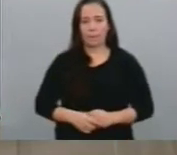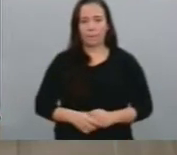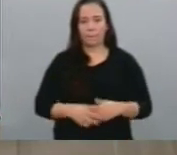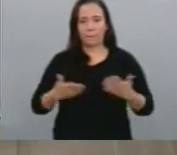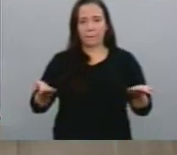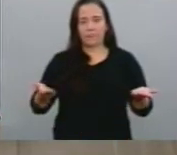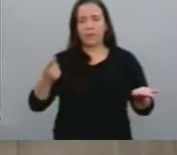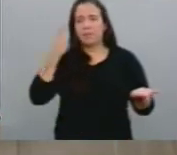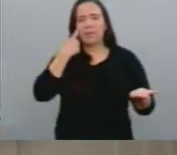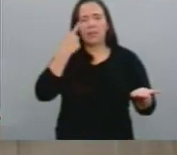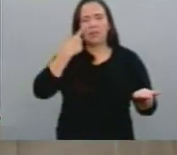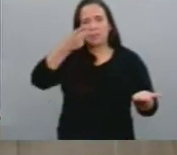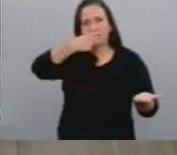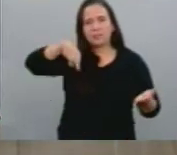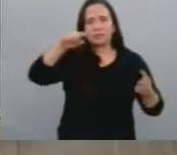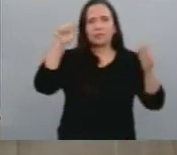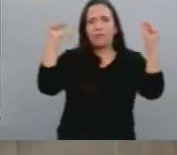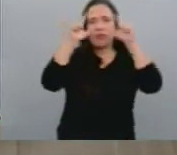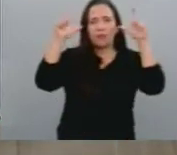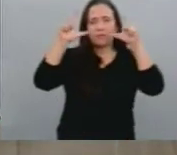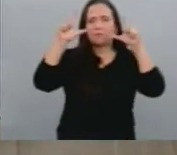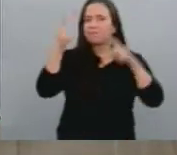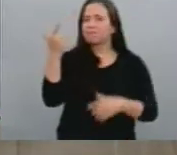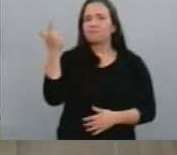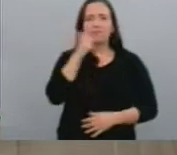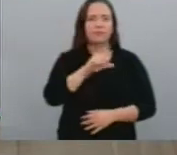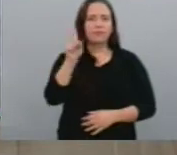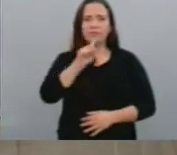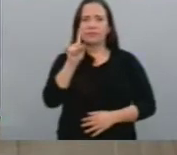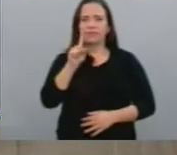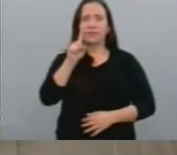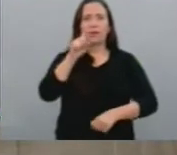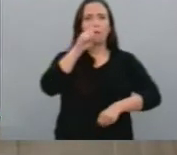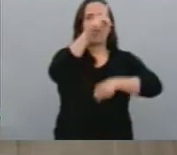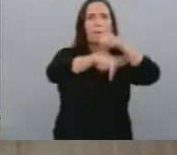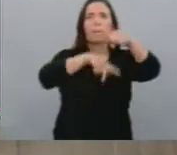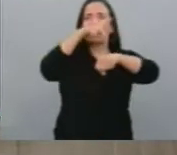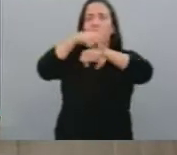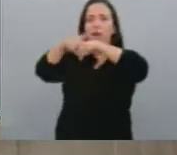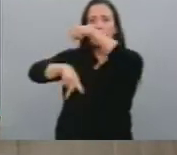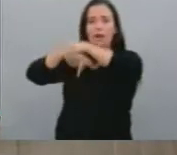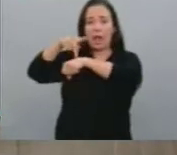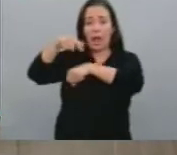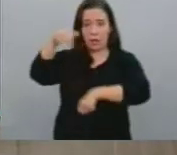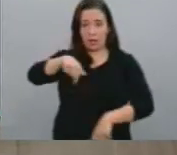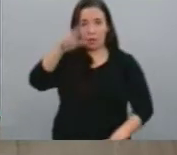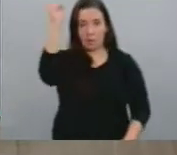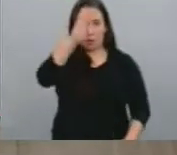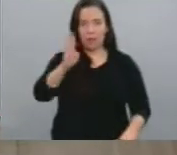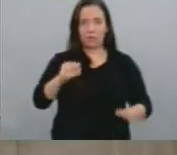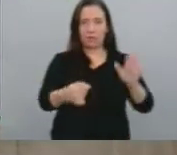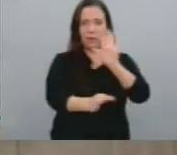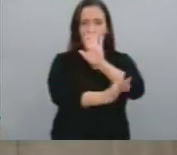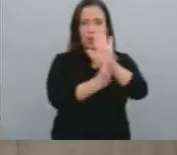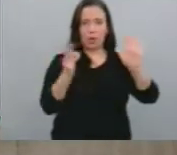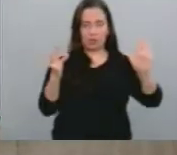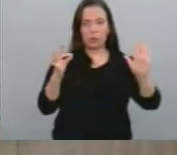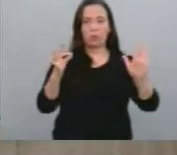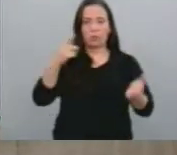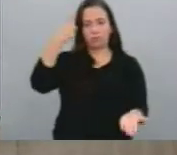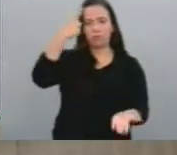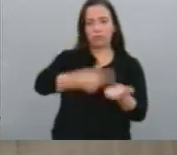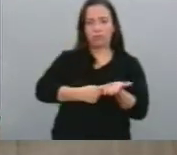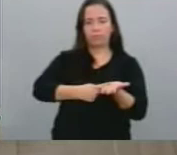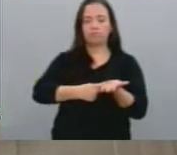absolutamente incompatível com os compromissos internacionais. O Brasil assinou um compromisso, voluntariamente, dizendo